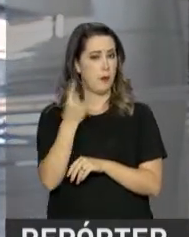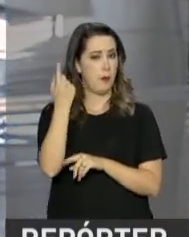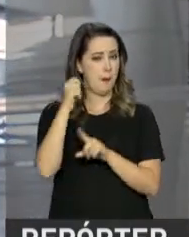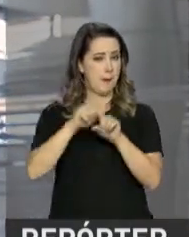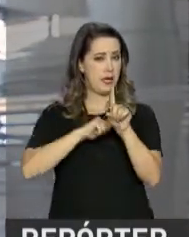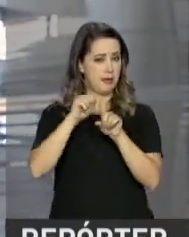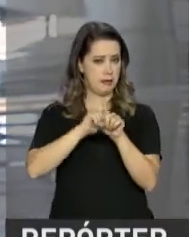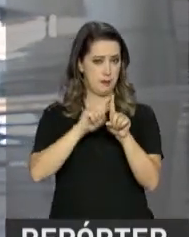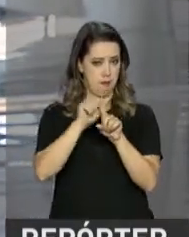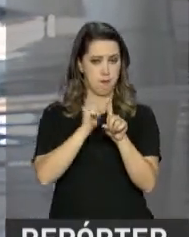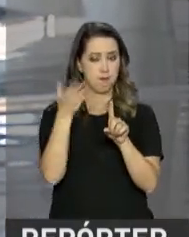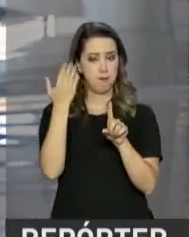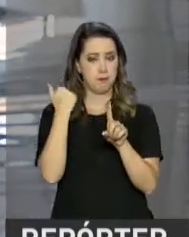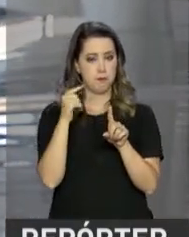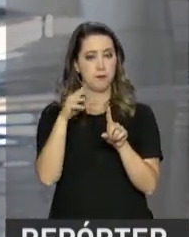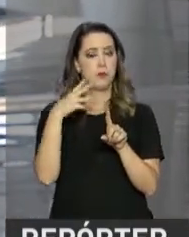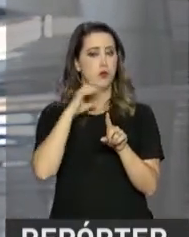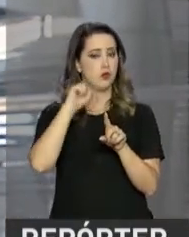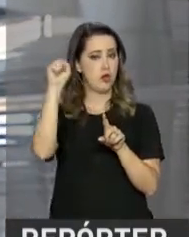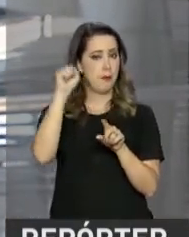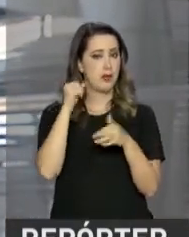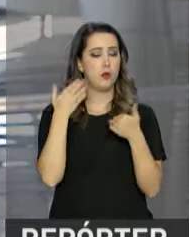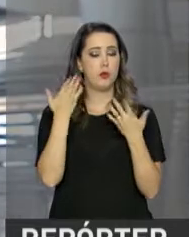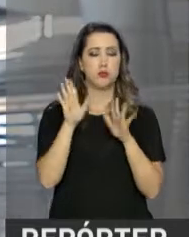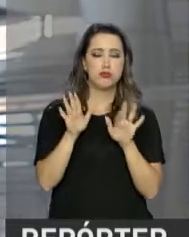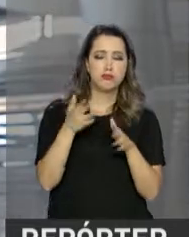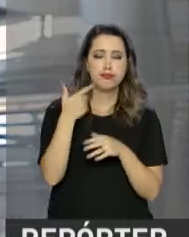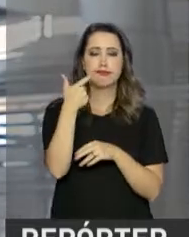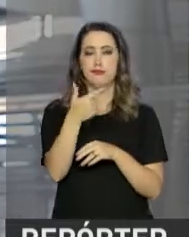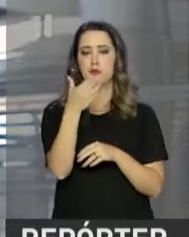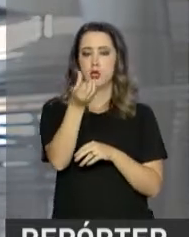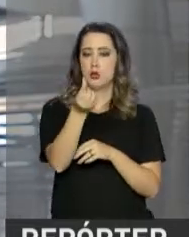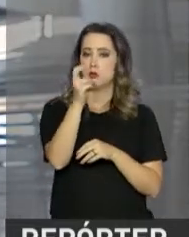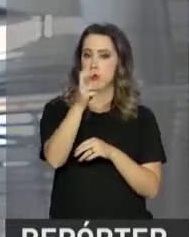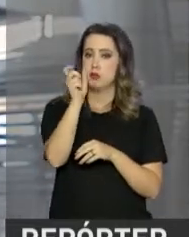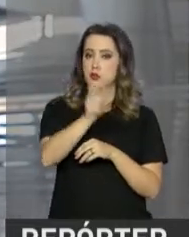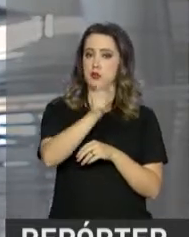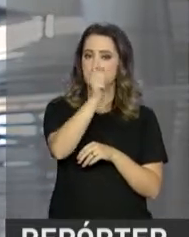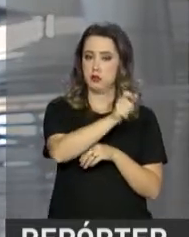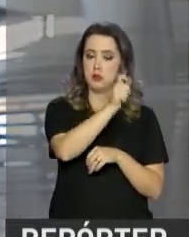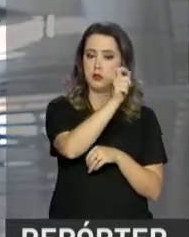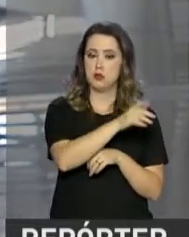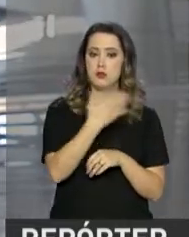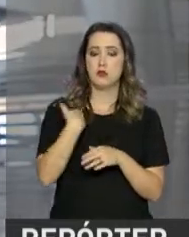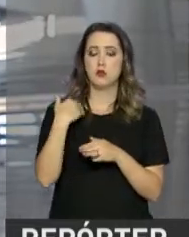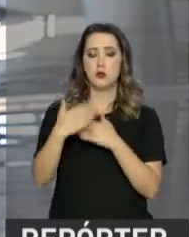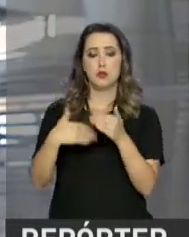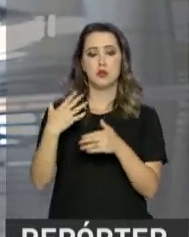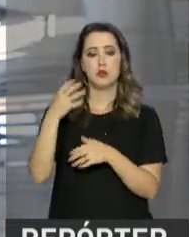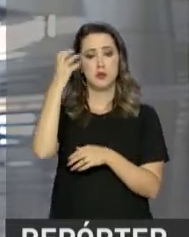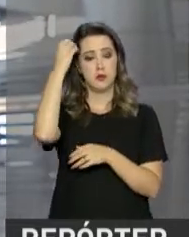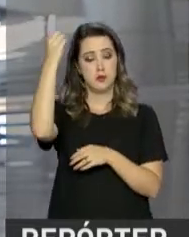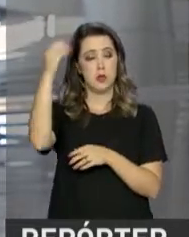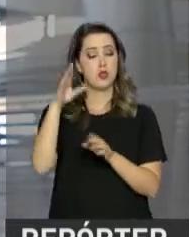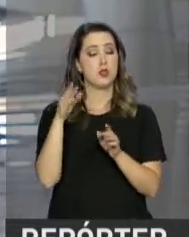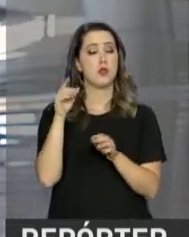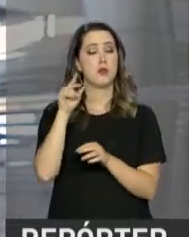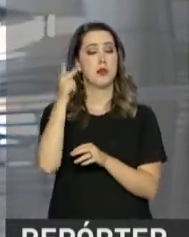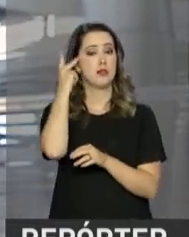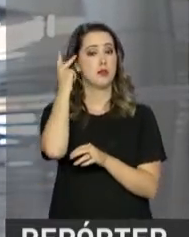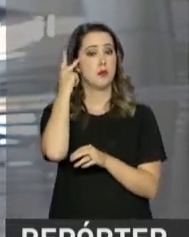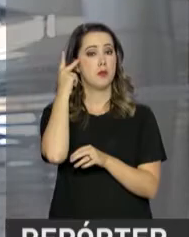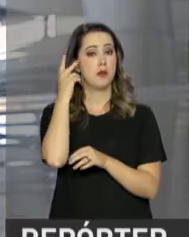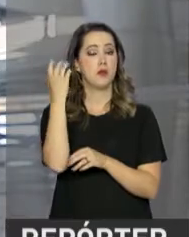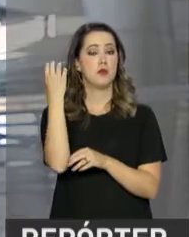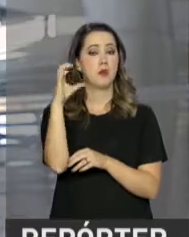passado começo do mês de abril quando cerca de 265 emigrantes venezuelanos seguiram para a cidade de são paulo e